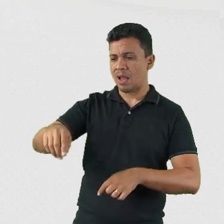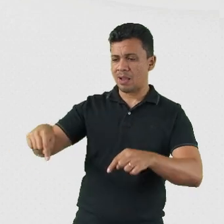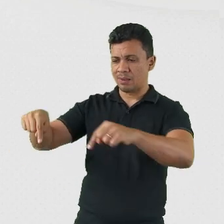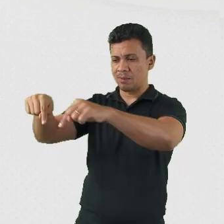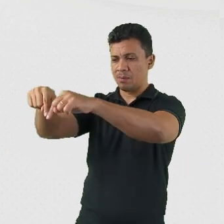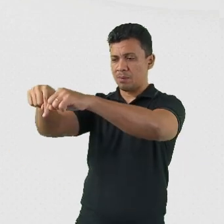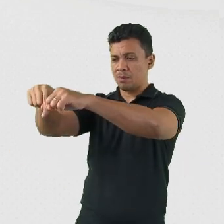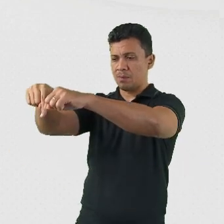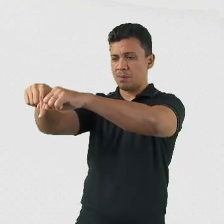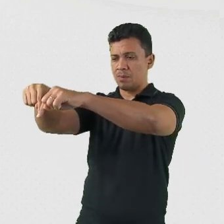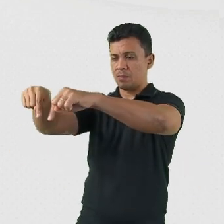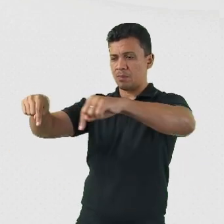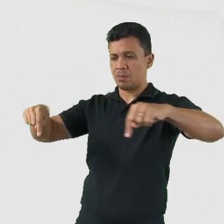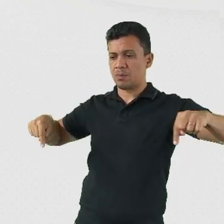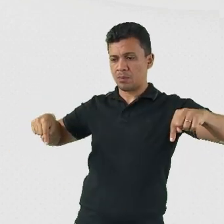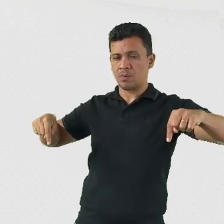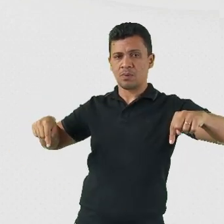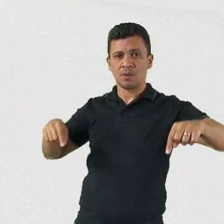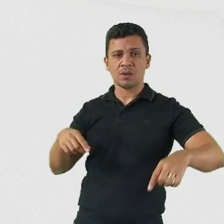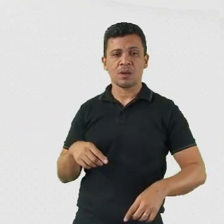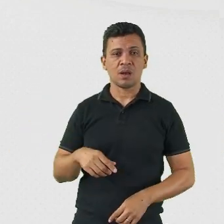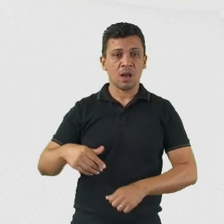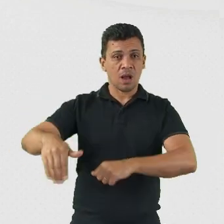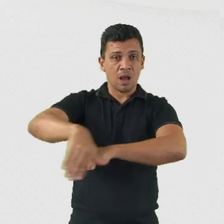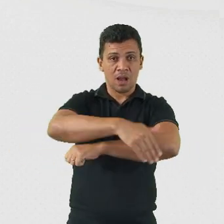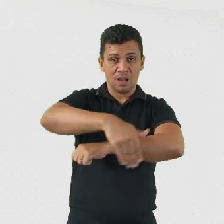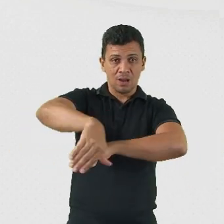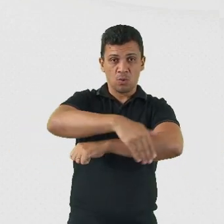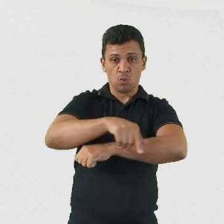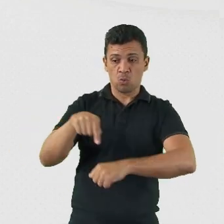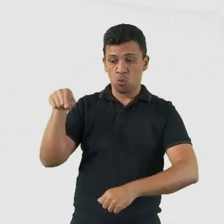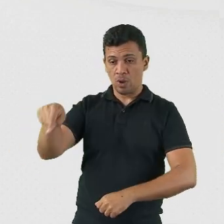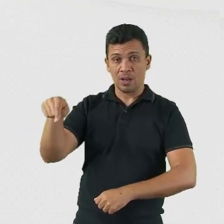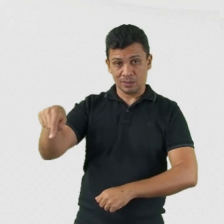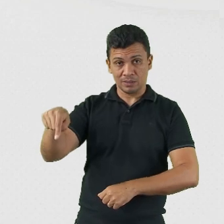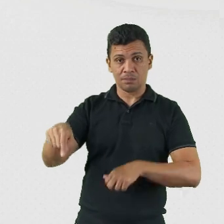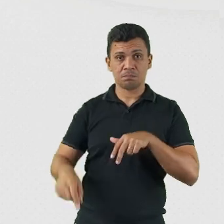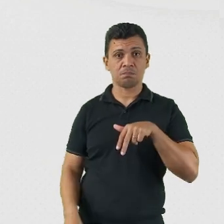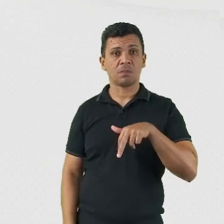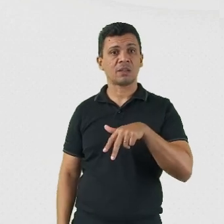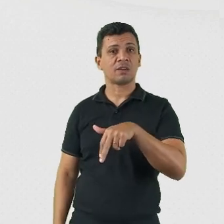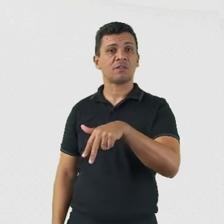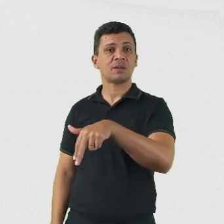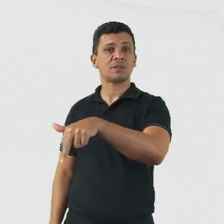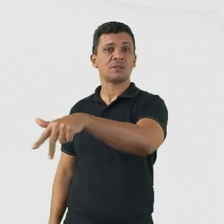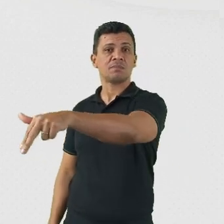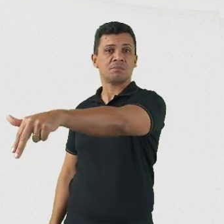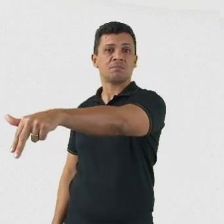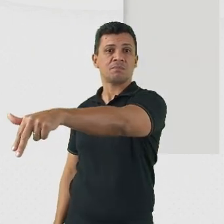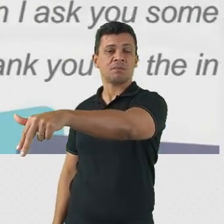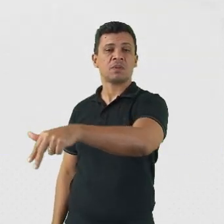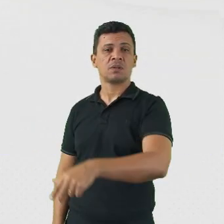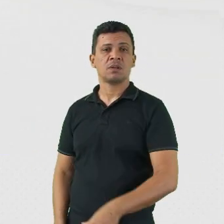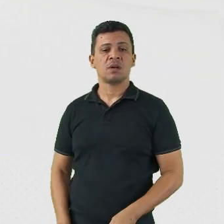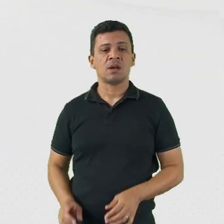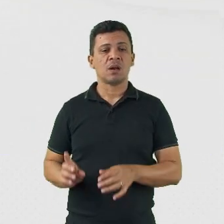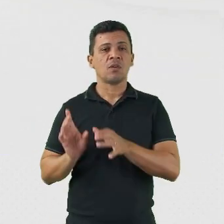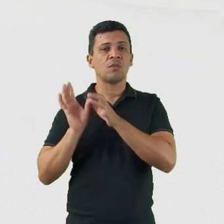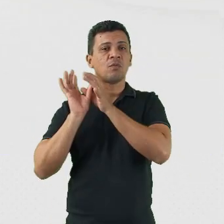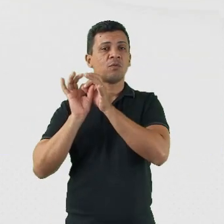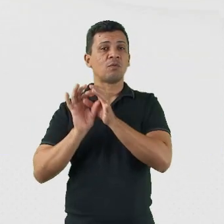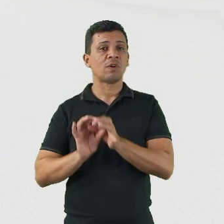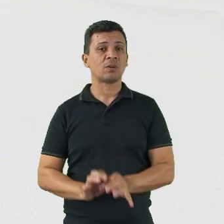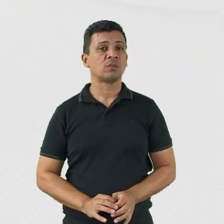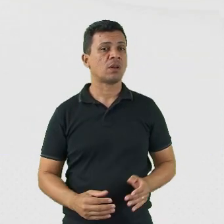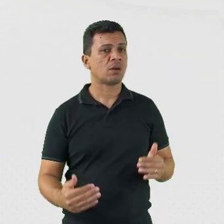Então, cruze a rua, atravesse a rua na esquina. Então, você vai contextualizar de